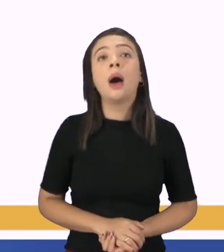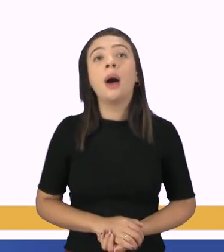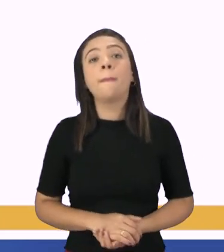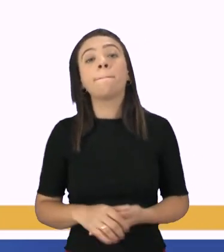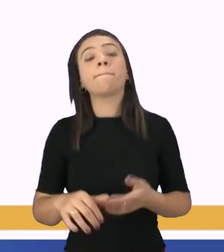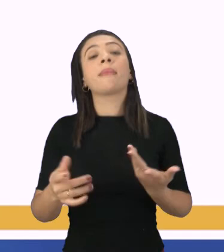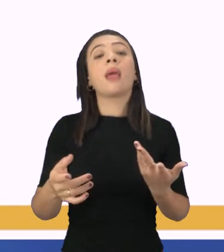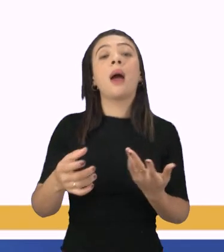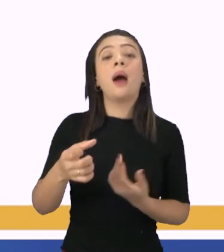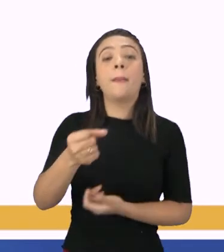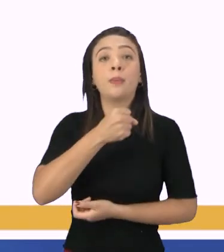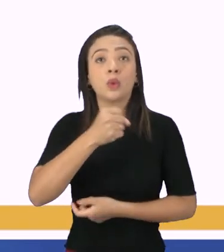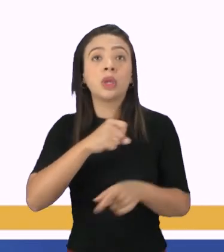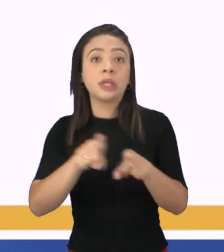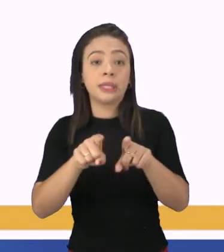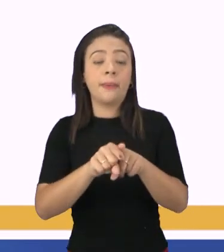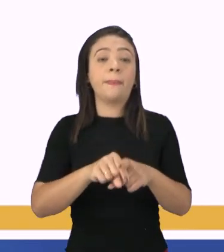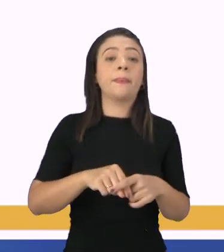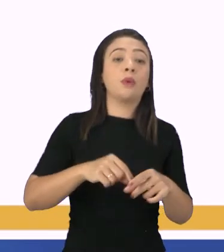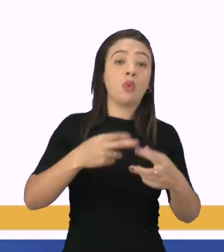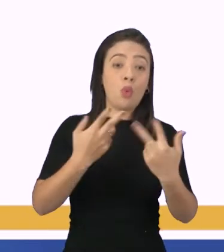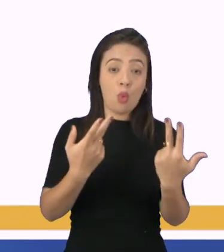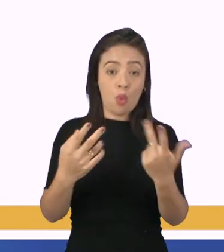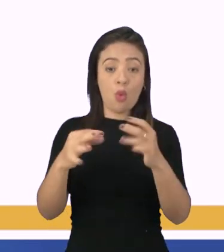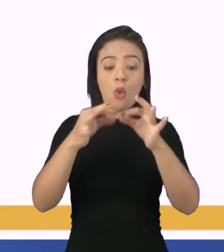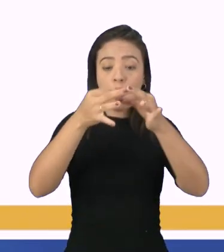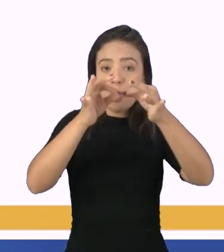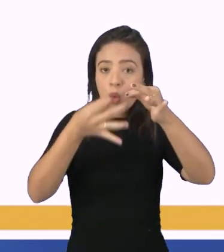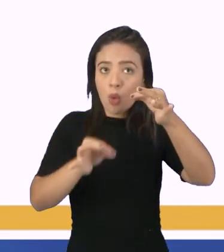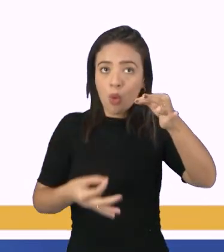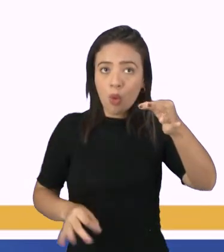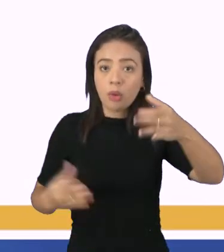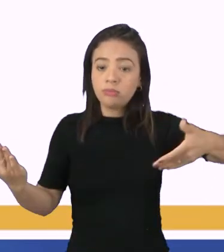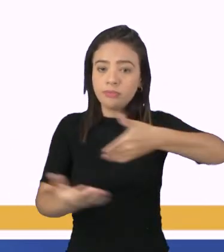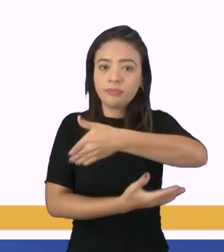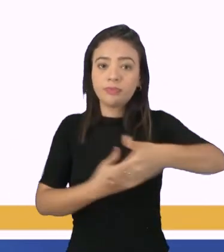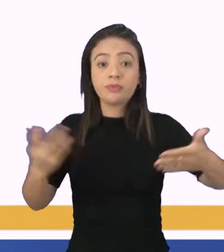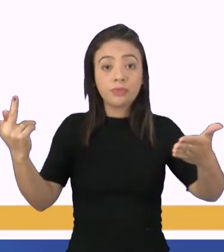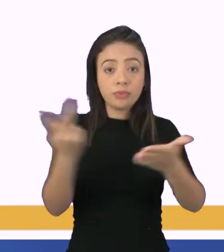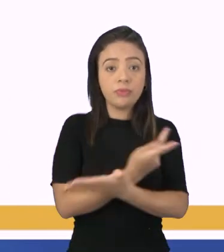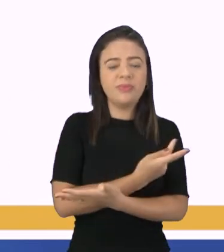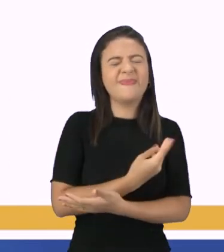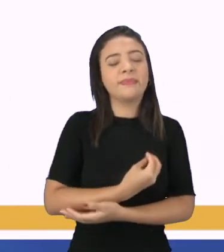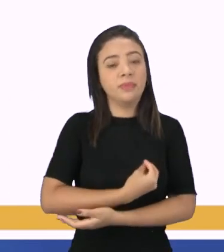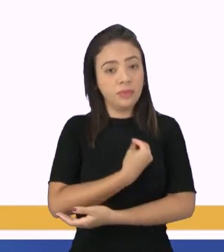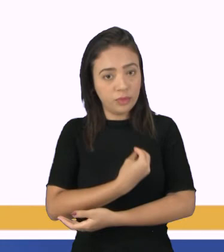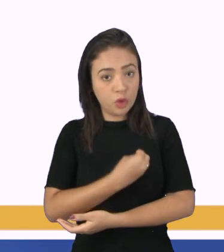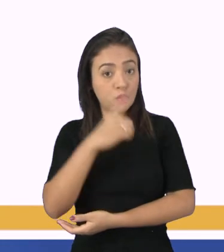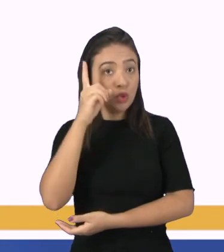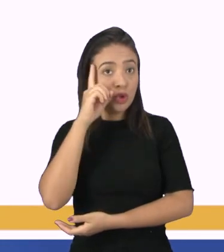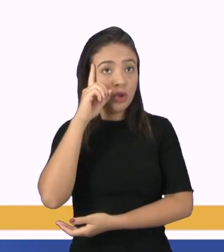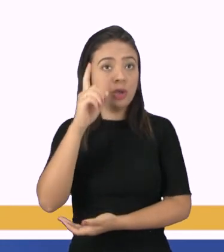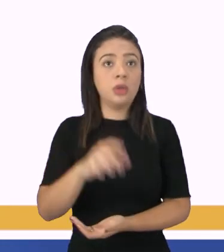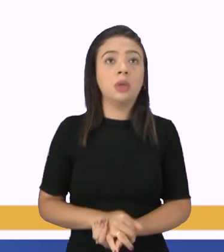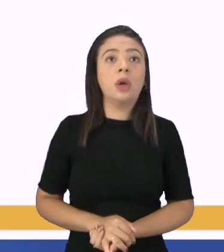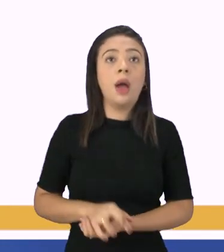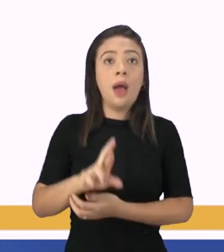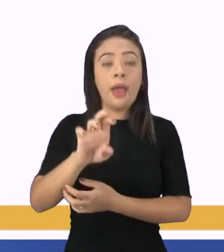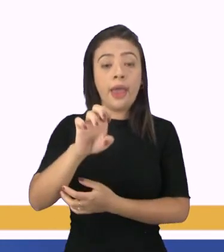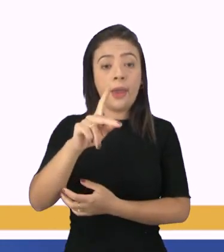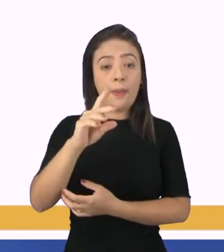já vimos. Relação com o fato. A notícia fala do que aconteceu no dia. A